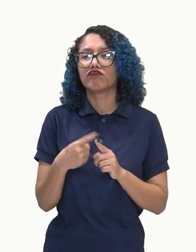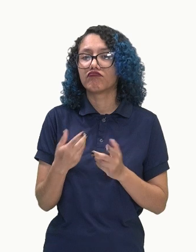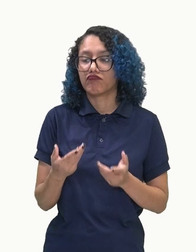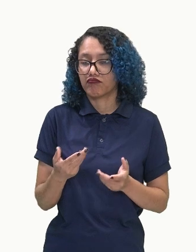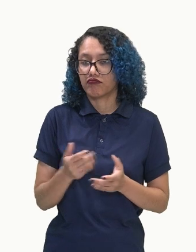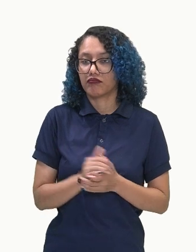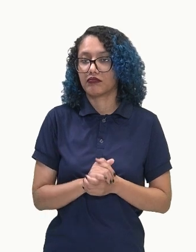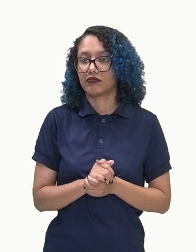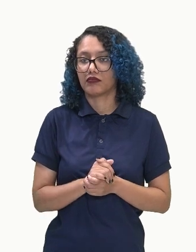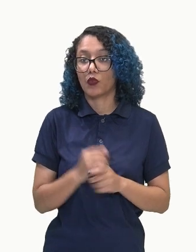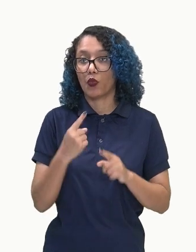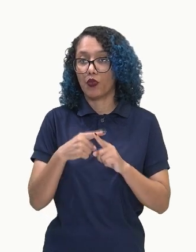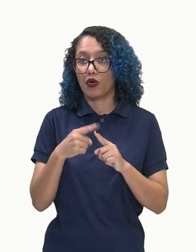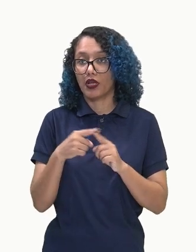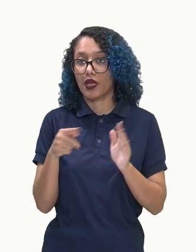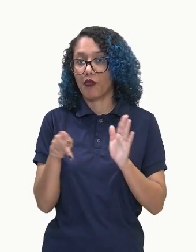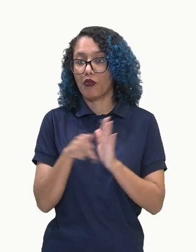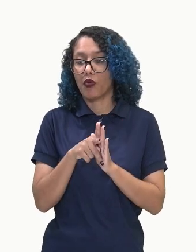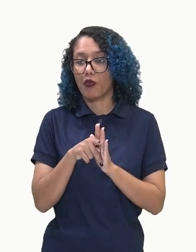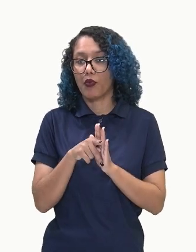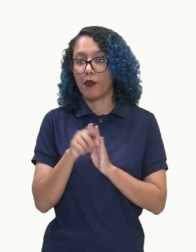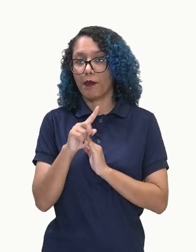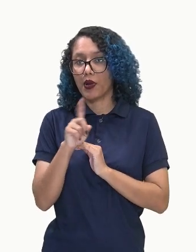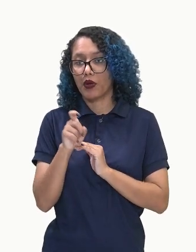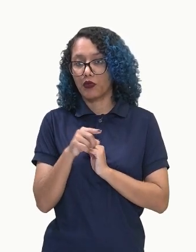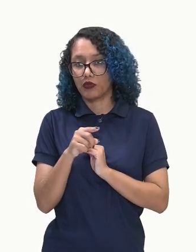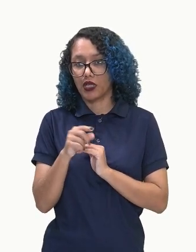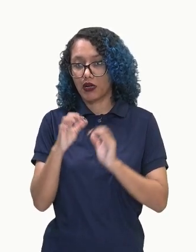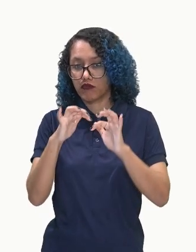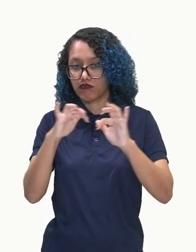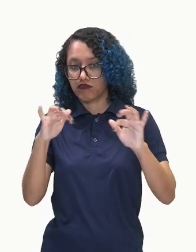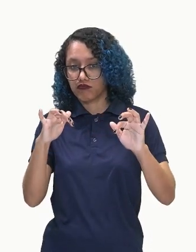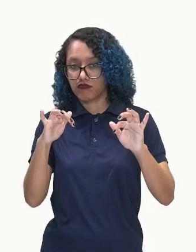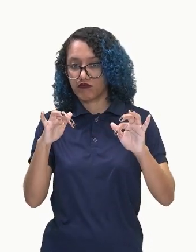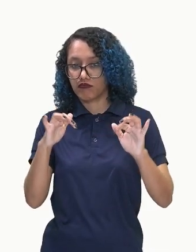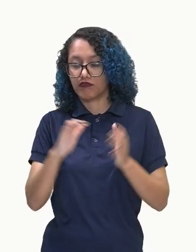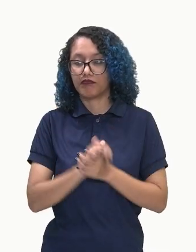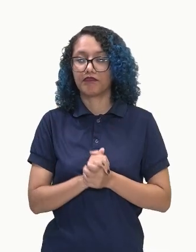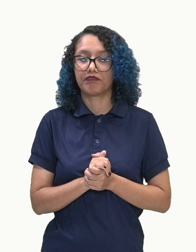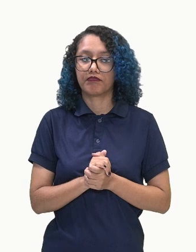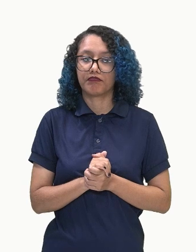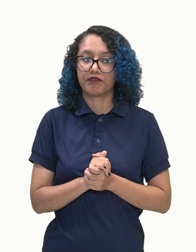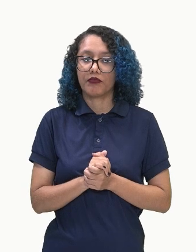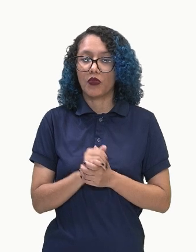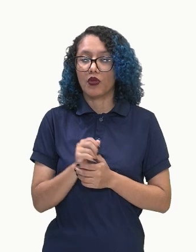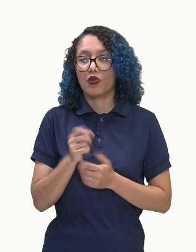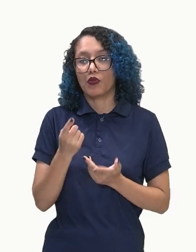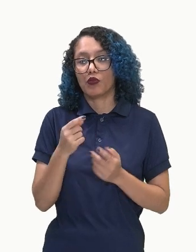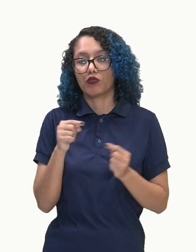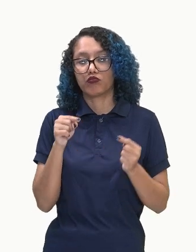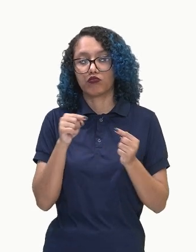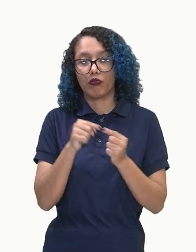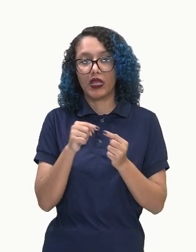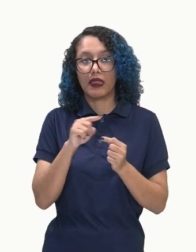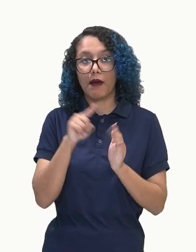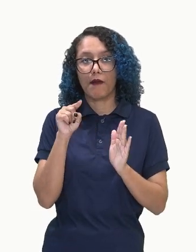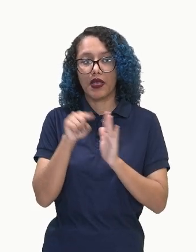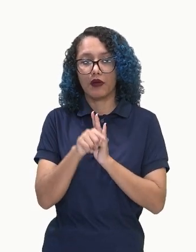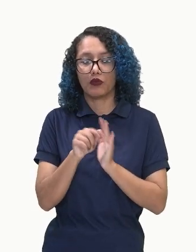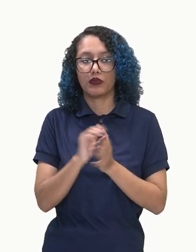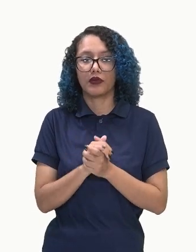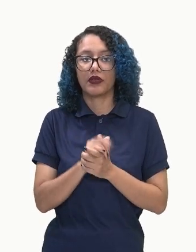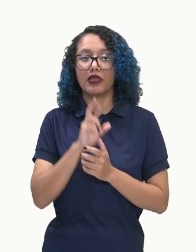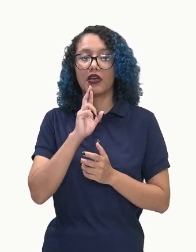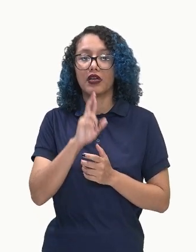porquê. Esse porquê, ele é desemendado, né? Ele não é junto. e ele é utilizado para pergunta, e a resposta dele, né, para